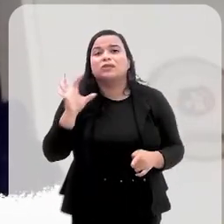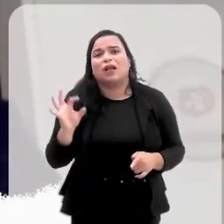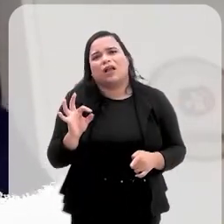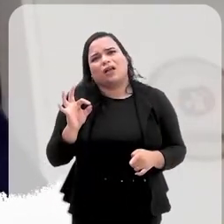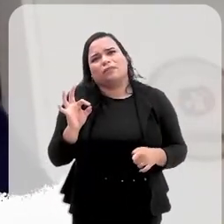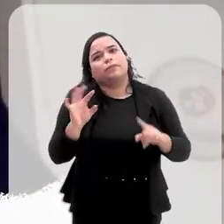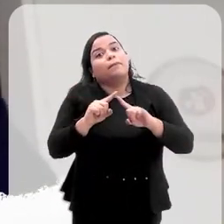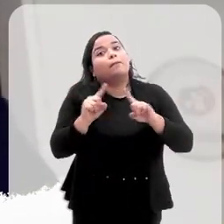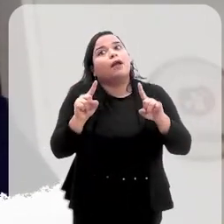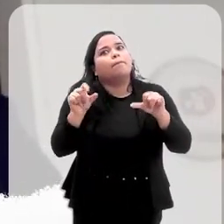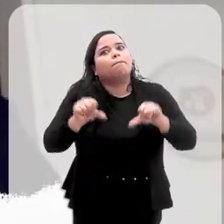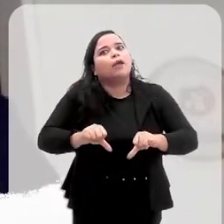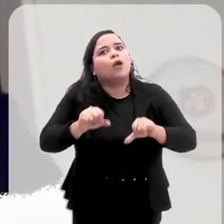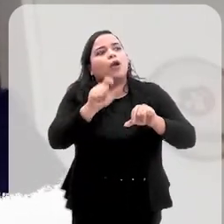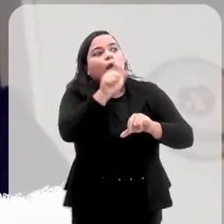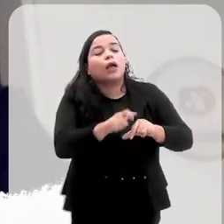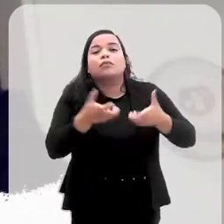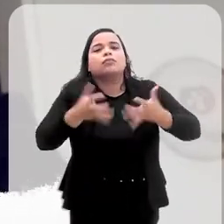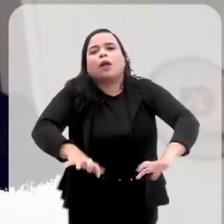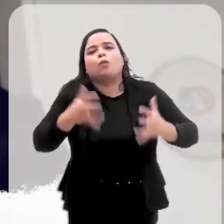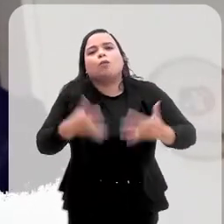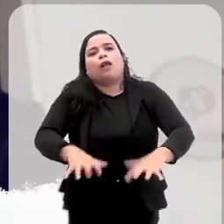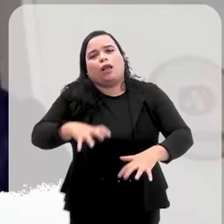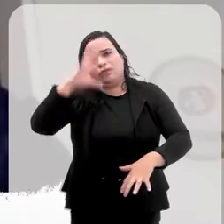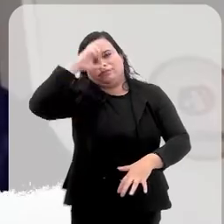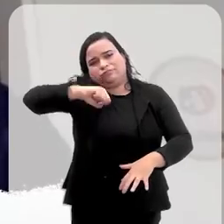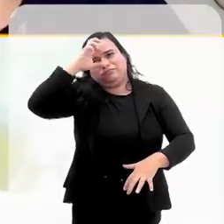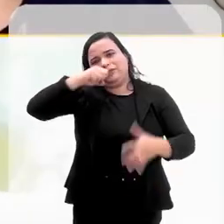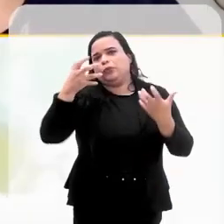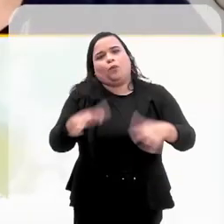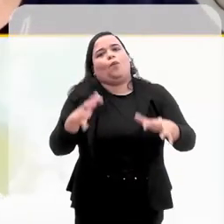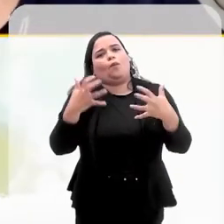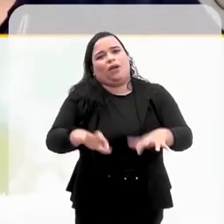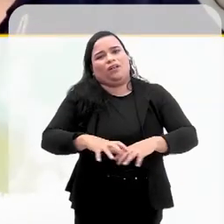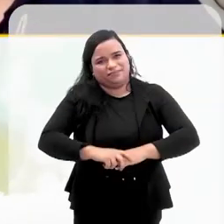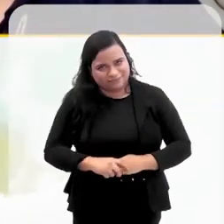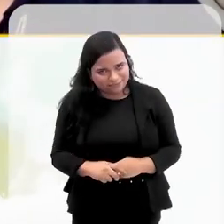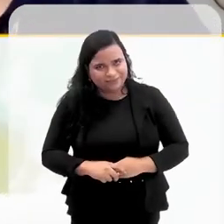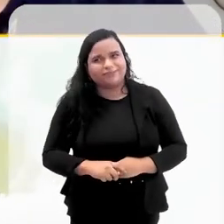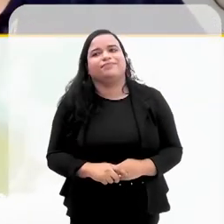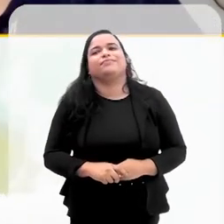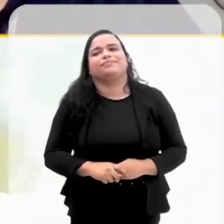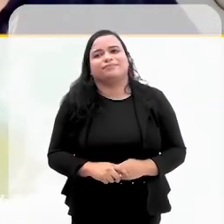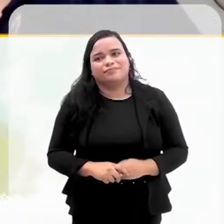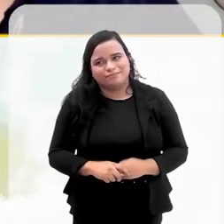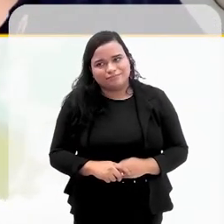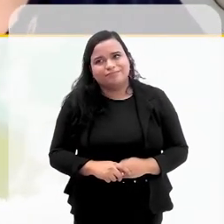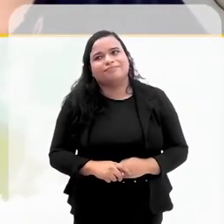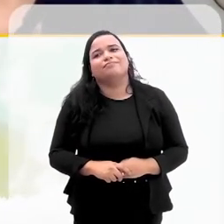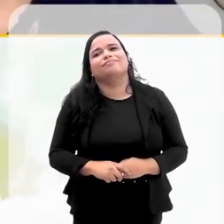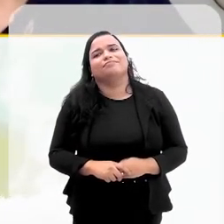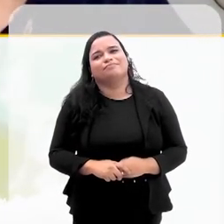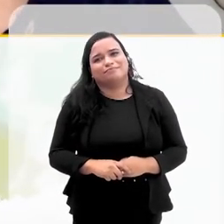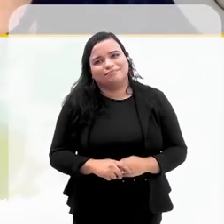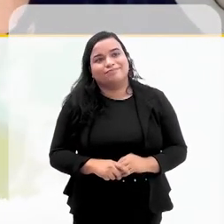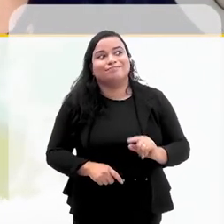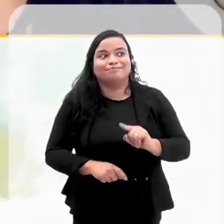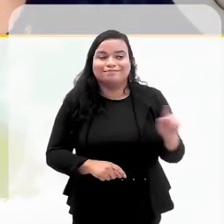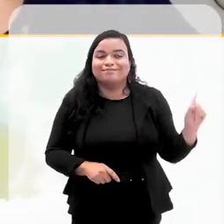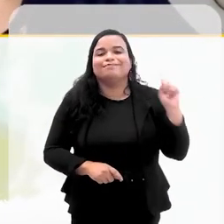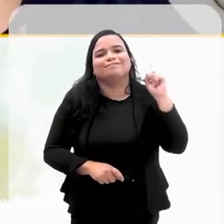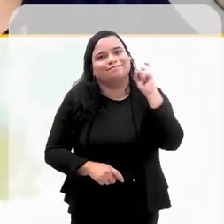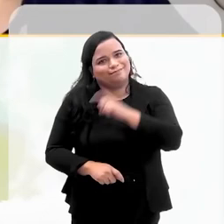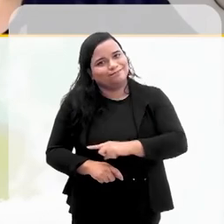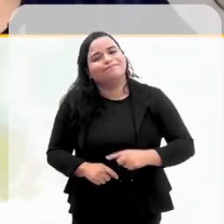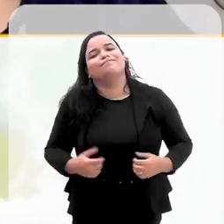que não sabe, não quer saber, ou que faz que não sabe, né? Não sei ainda. Mas Que